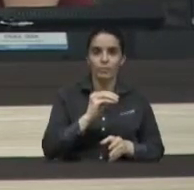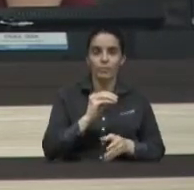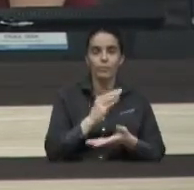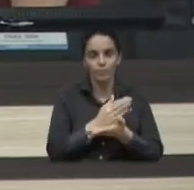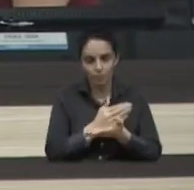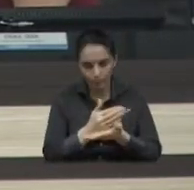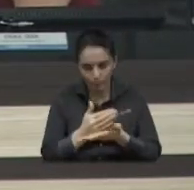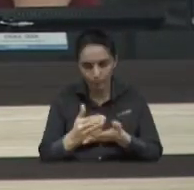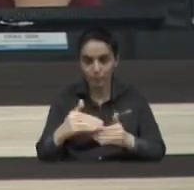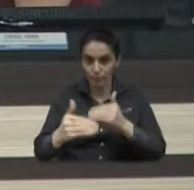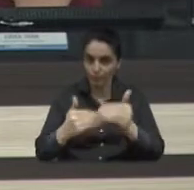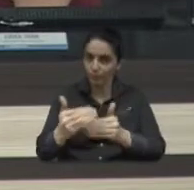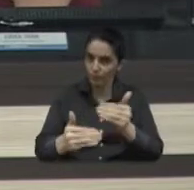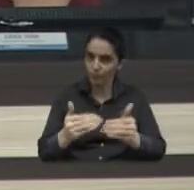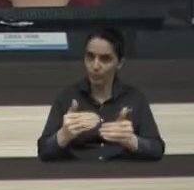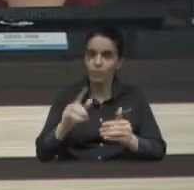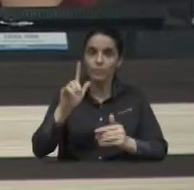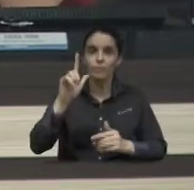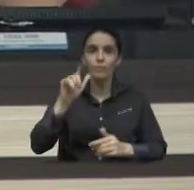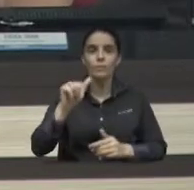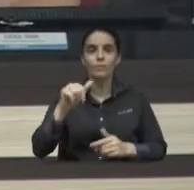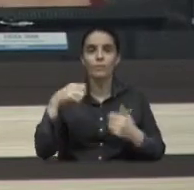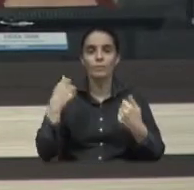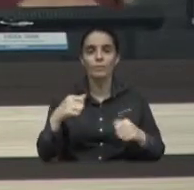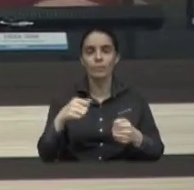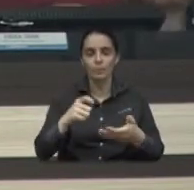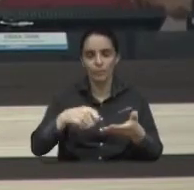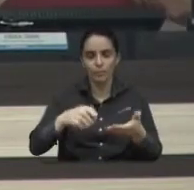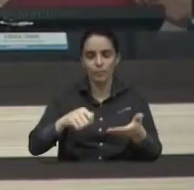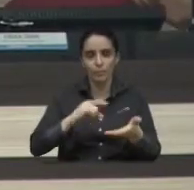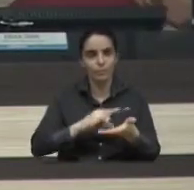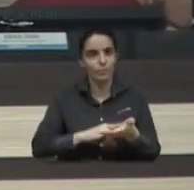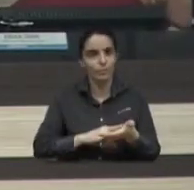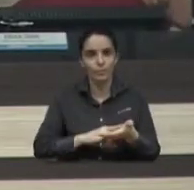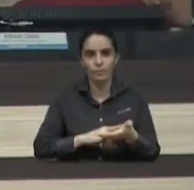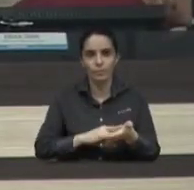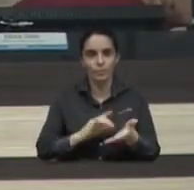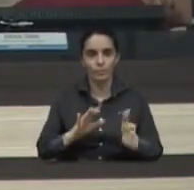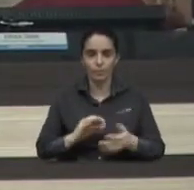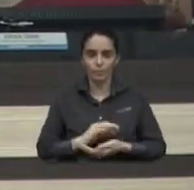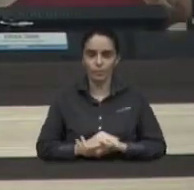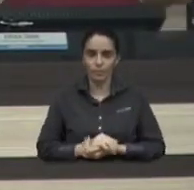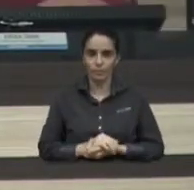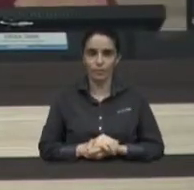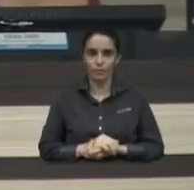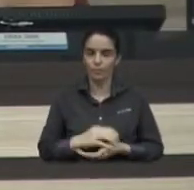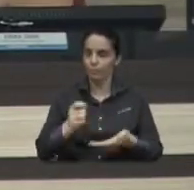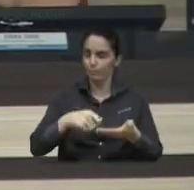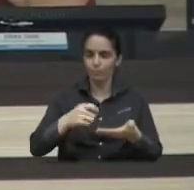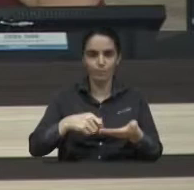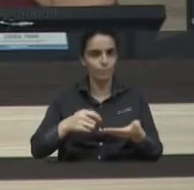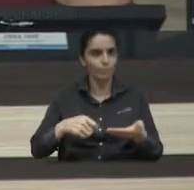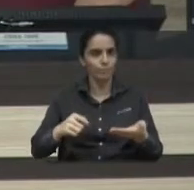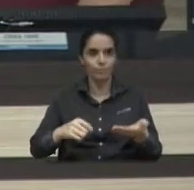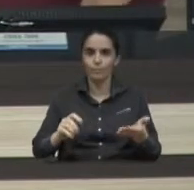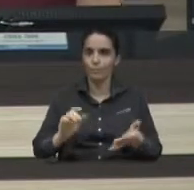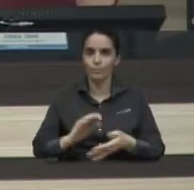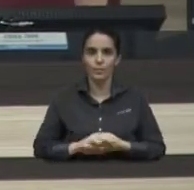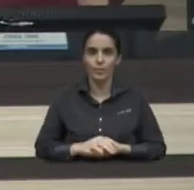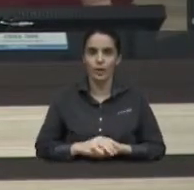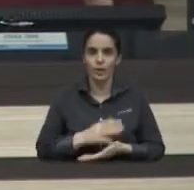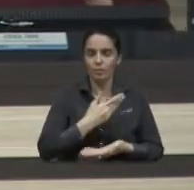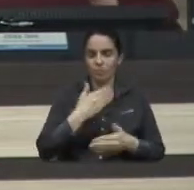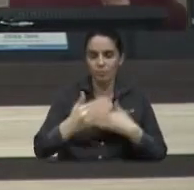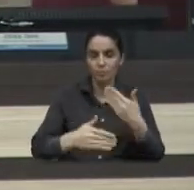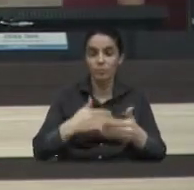de uma liminar. E depois tinham que assinar um documento. Ele simplesmente não assinou esse documento e deixou o tempo